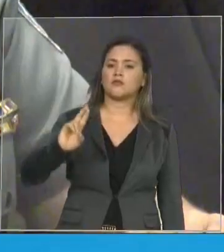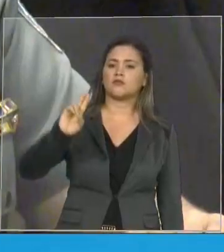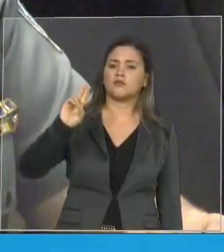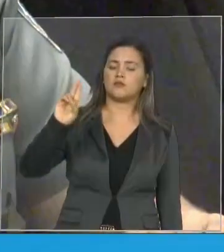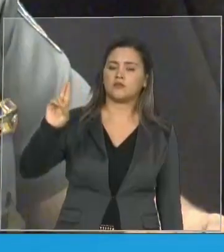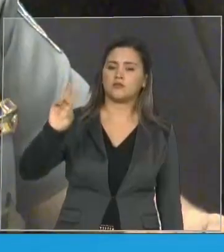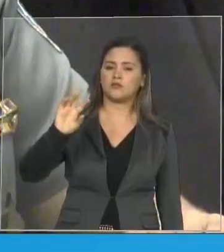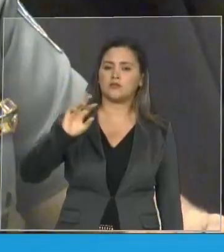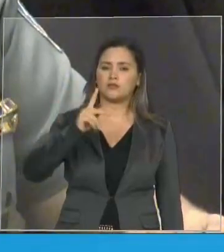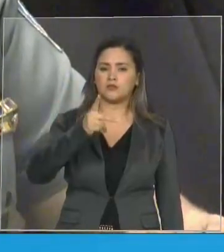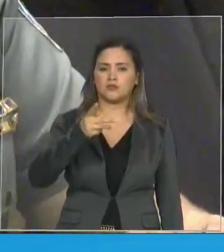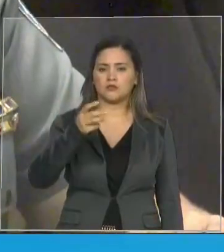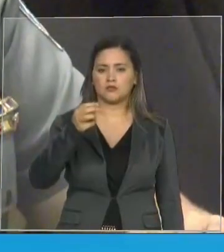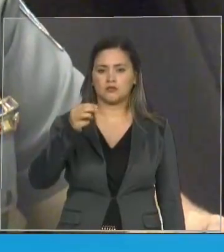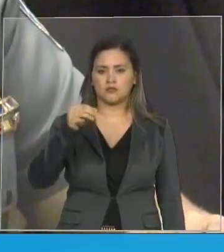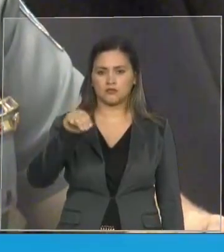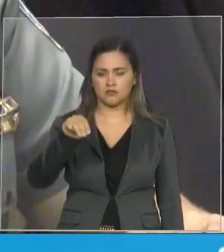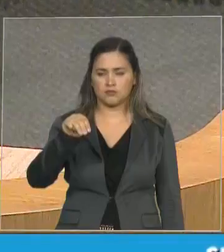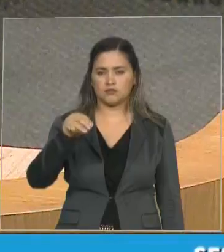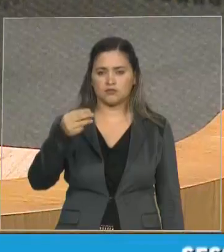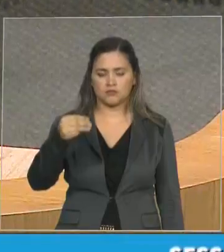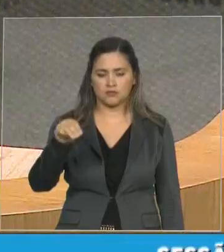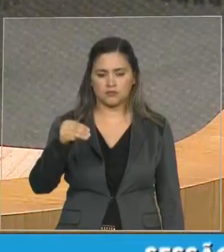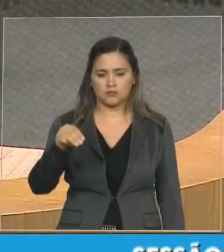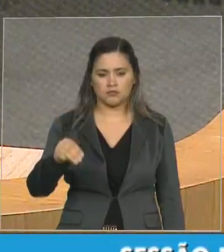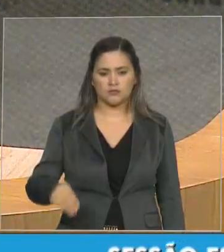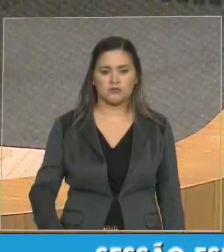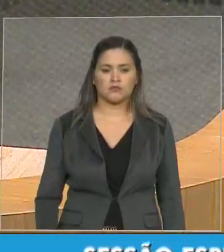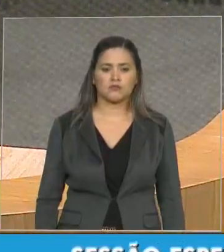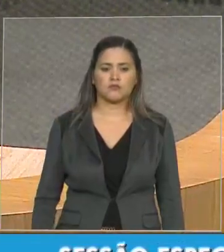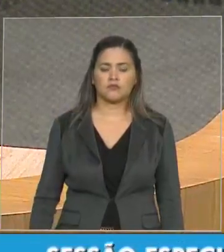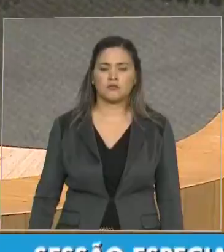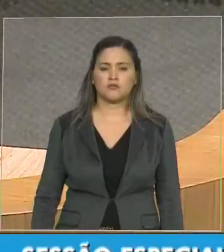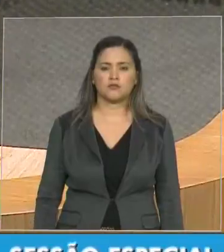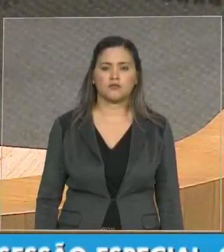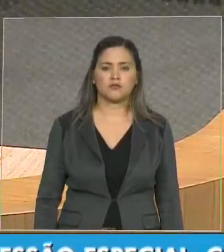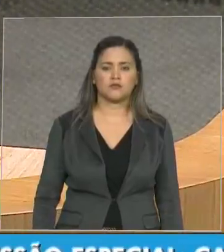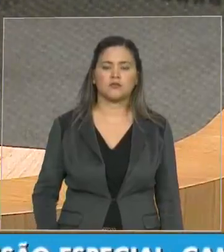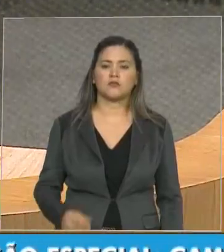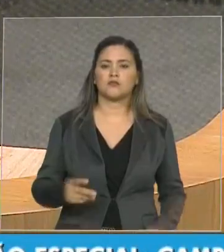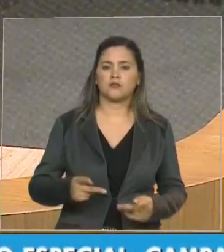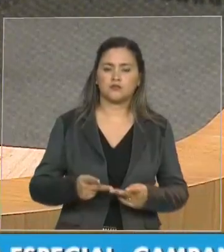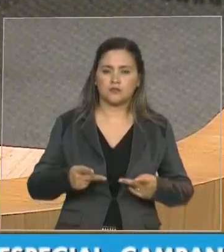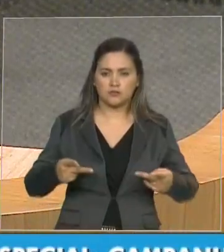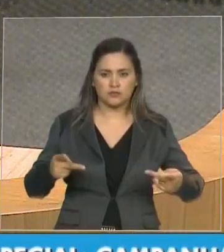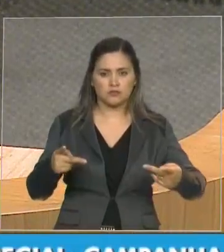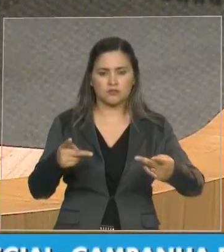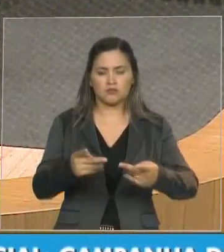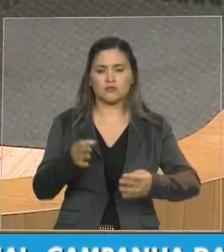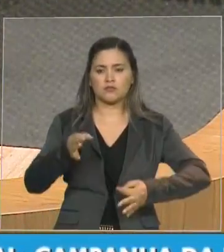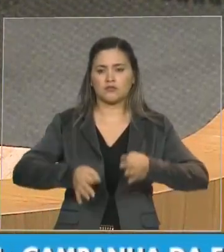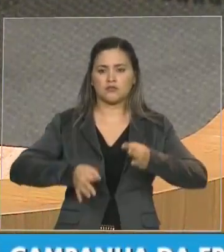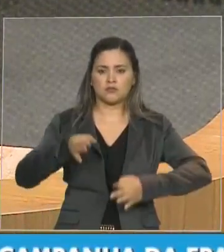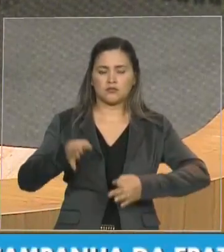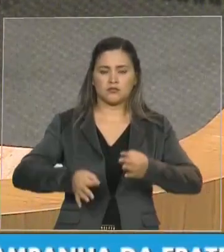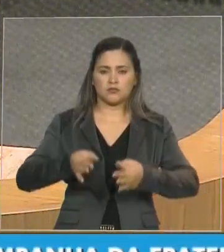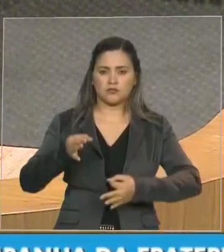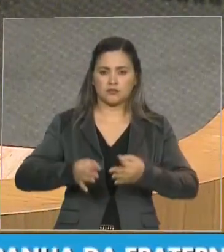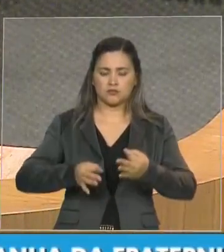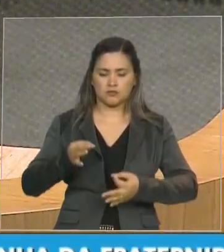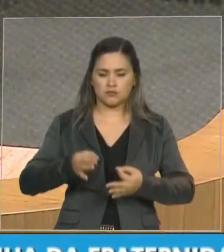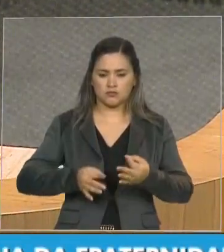do Maranhão, o excelentíssimo senhor promotor de justiça, Dr. José Cláudio Cabral, nesse